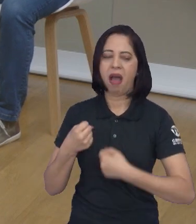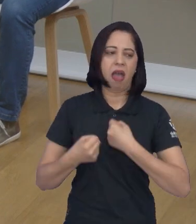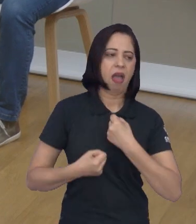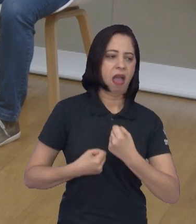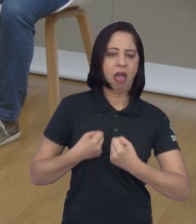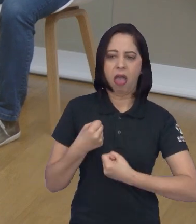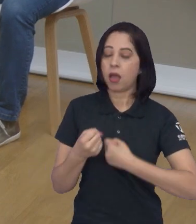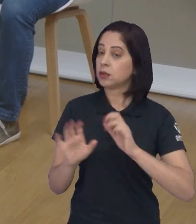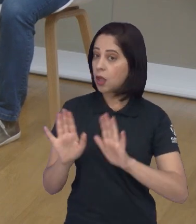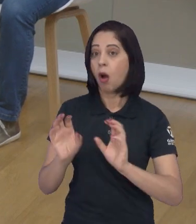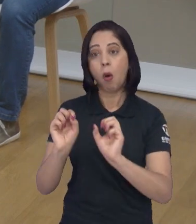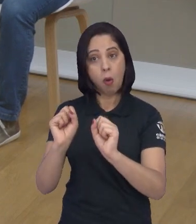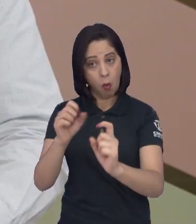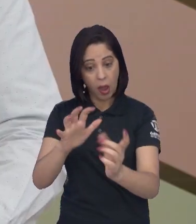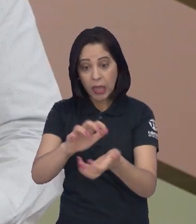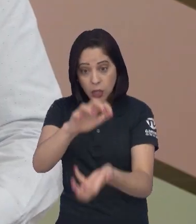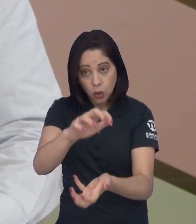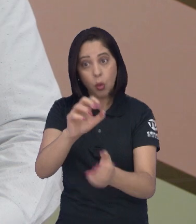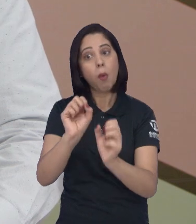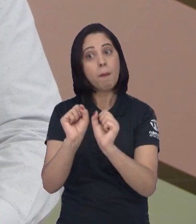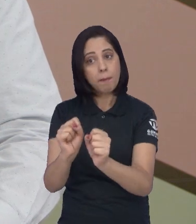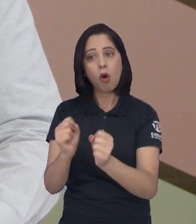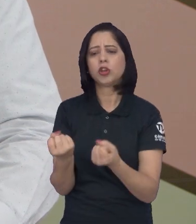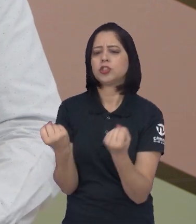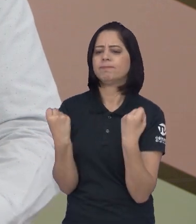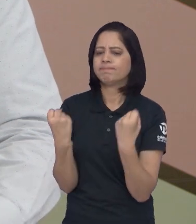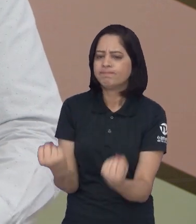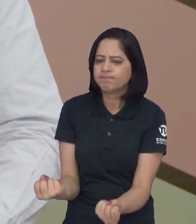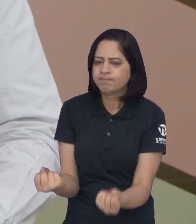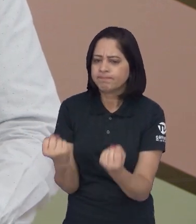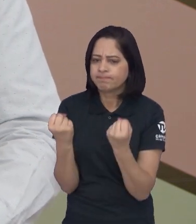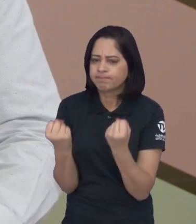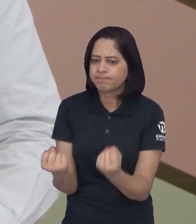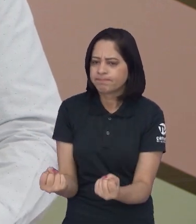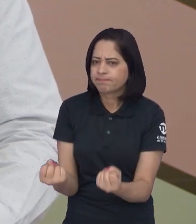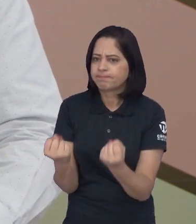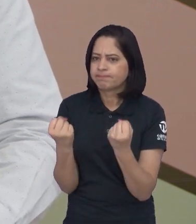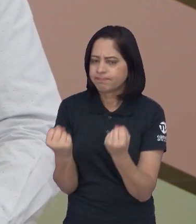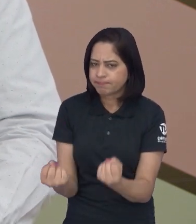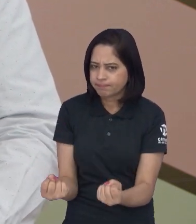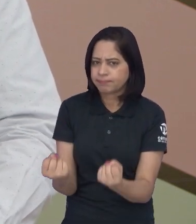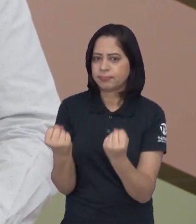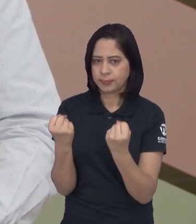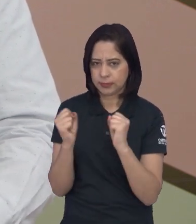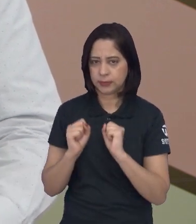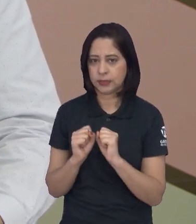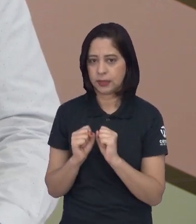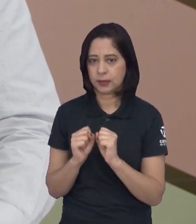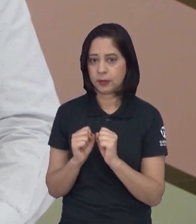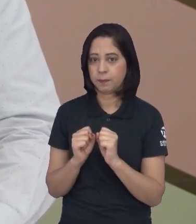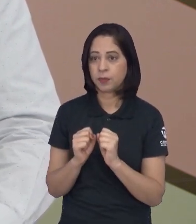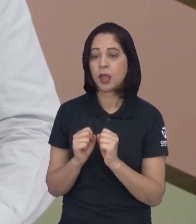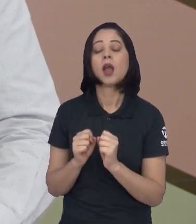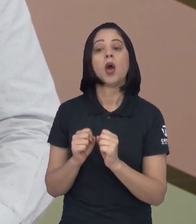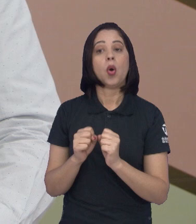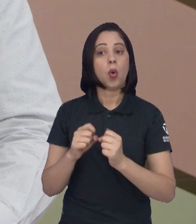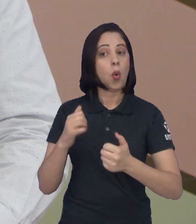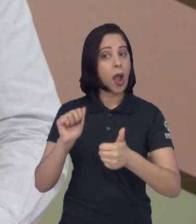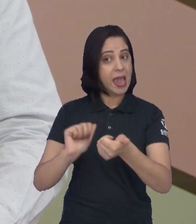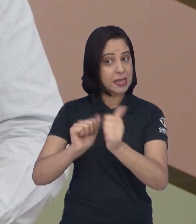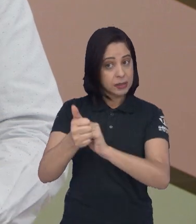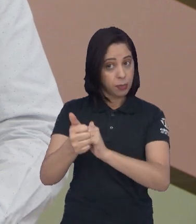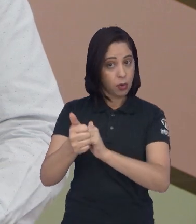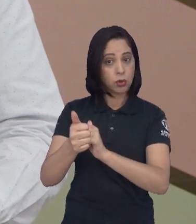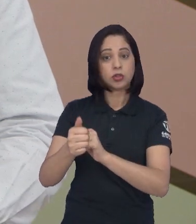Mas além da musculação a falando especificamente da parte de cárdio né da parte aeróbica é interessante os benefícios cardiovasculares